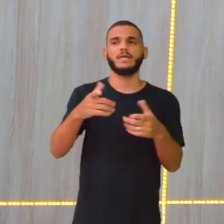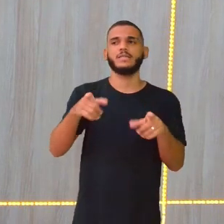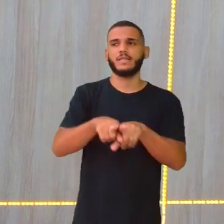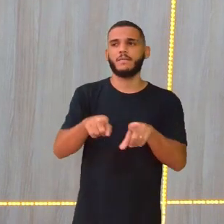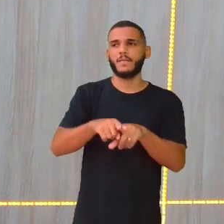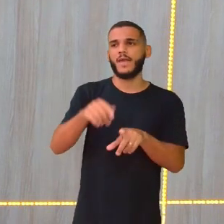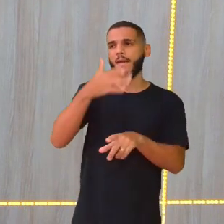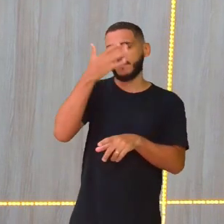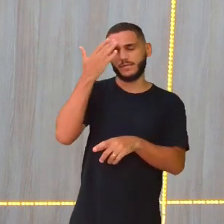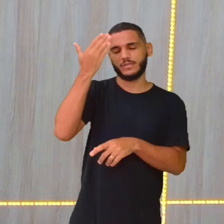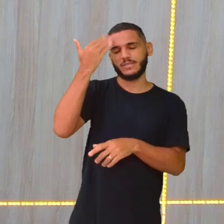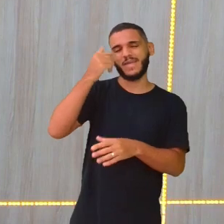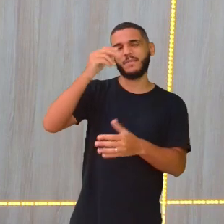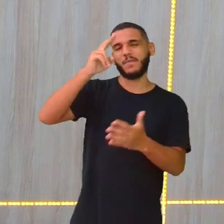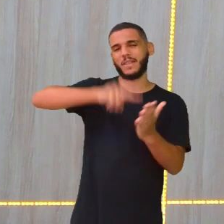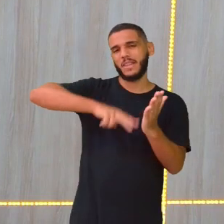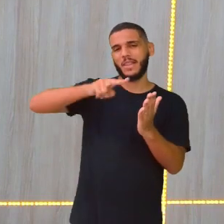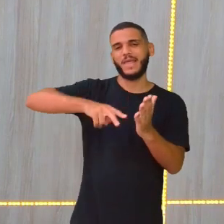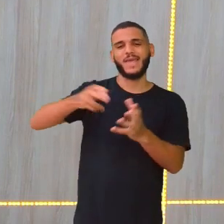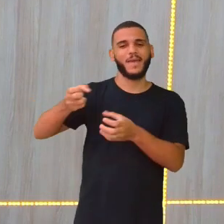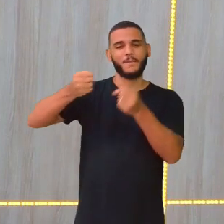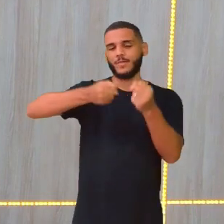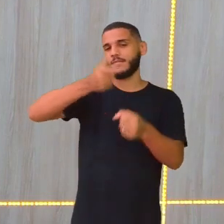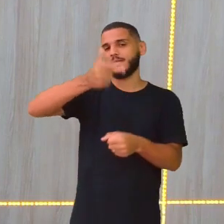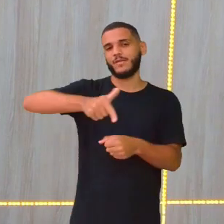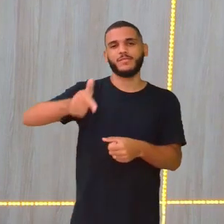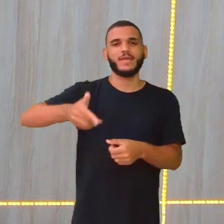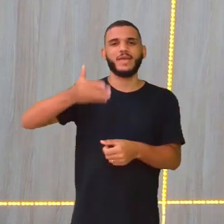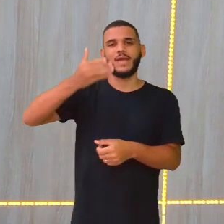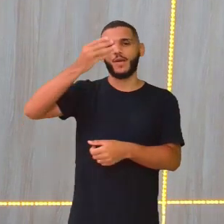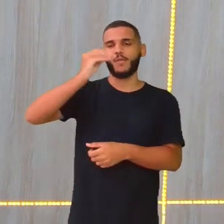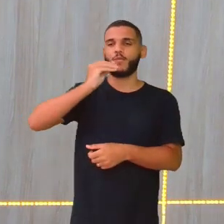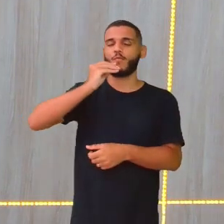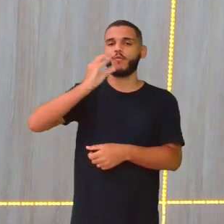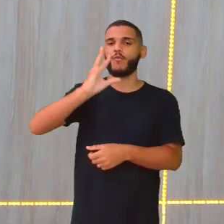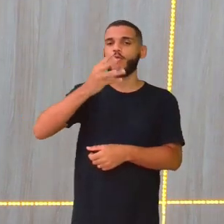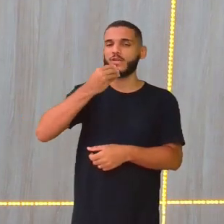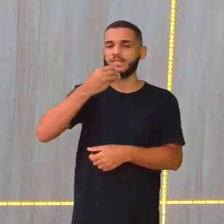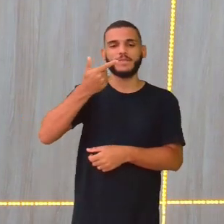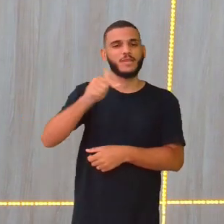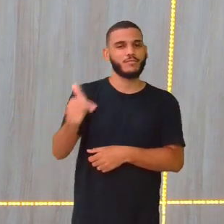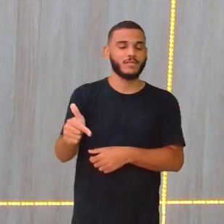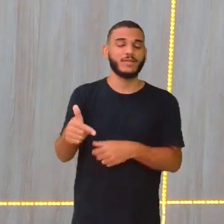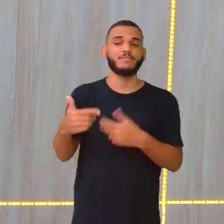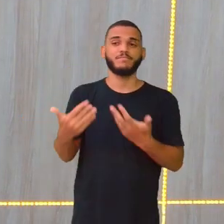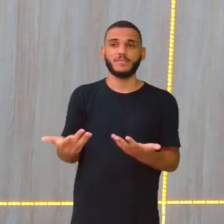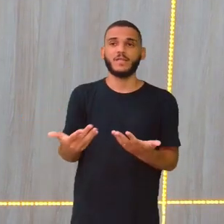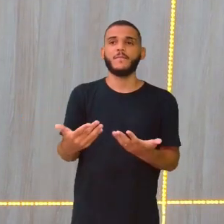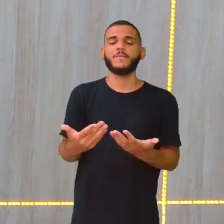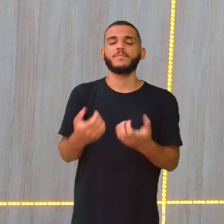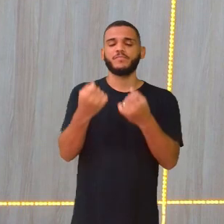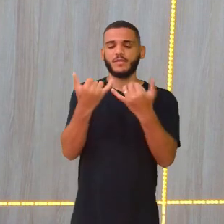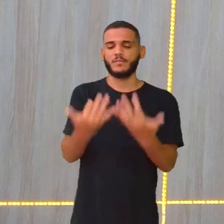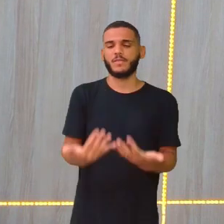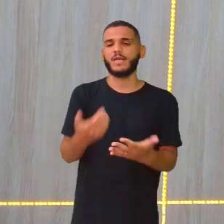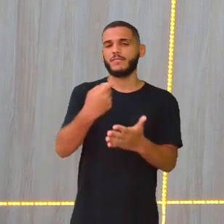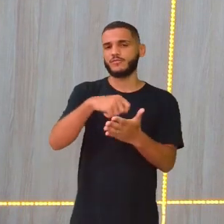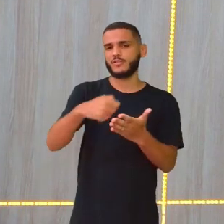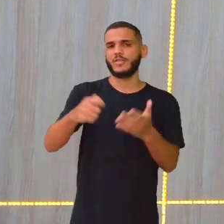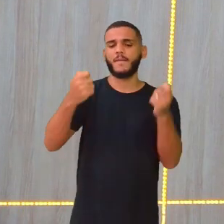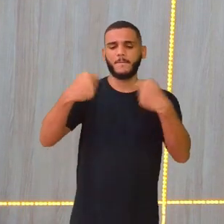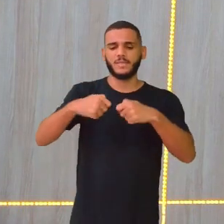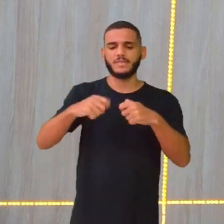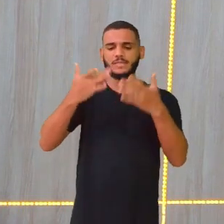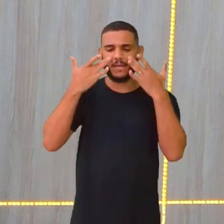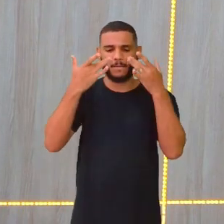também como uma pessoa sem poder. E aí a gente precisa perguntar, quem pode escrever, né? Então, quando a gente fala de escrita, é necessário